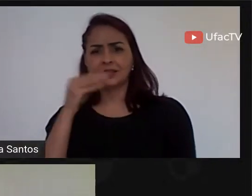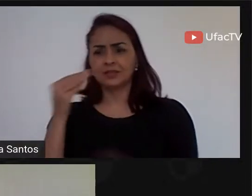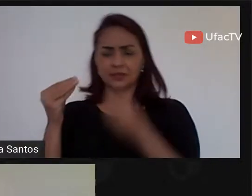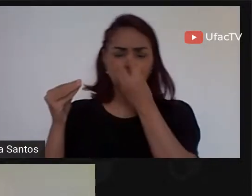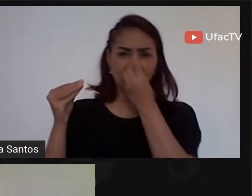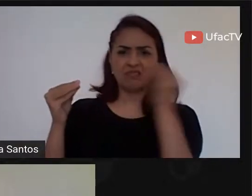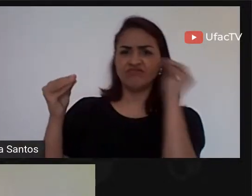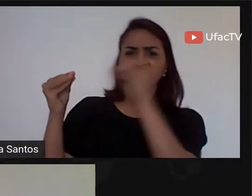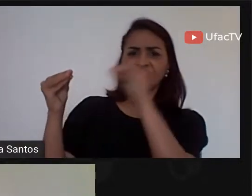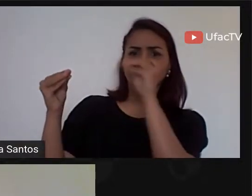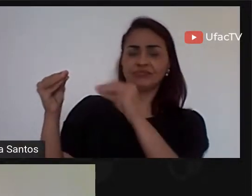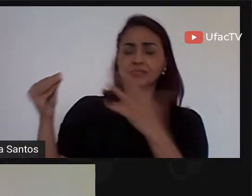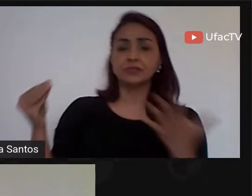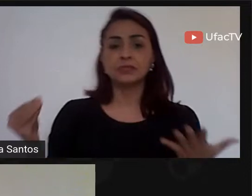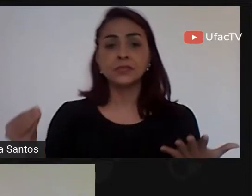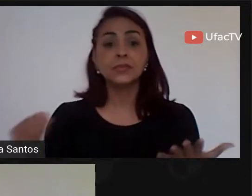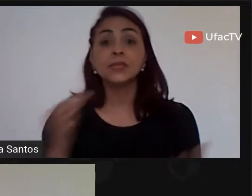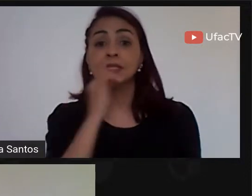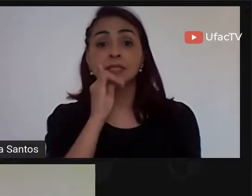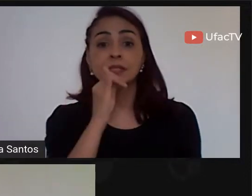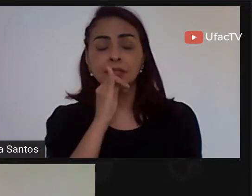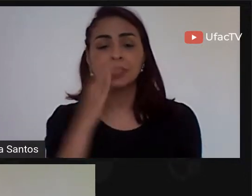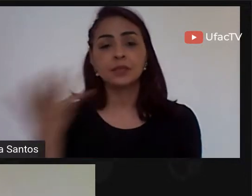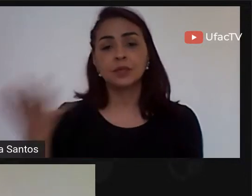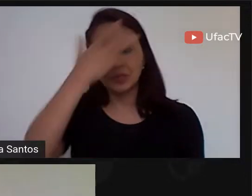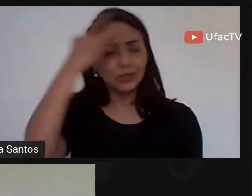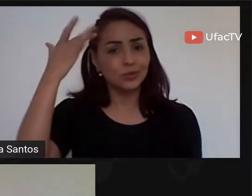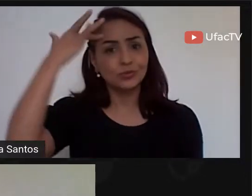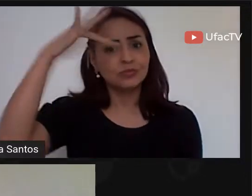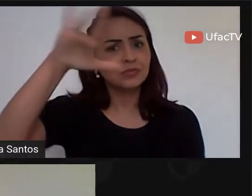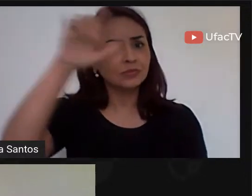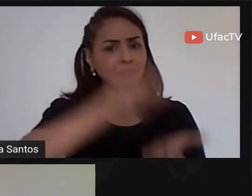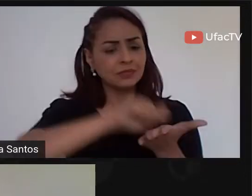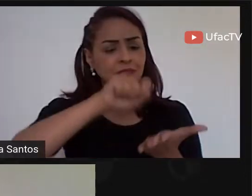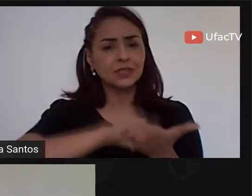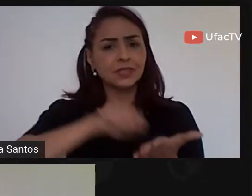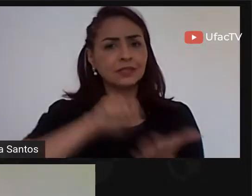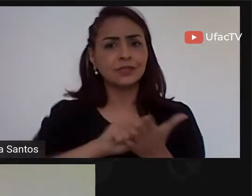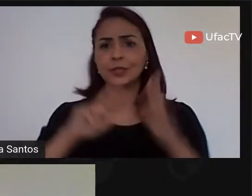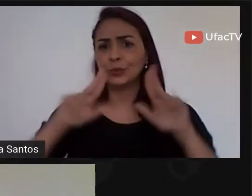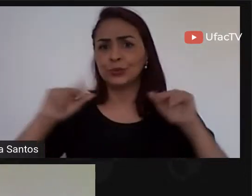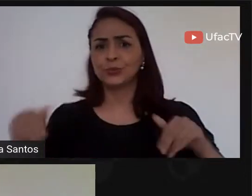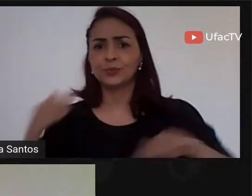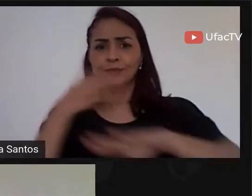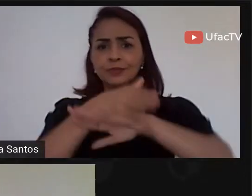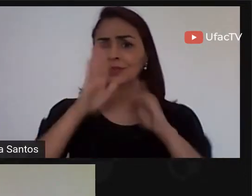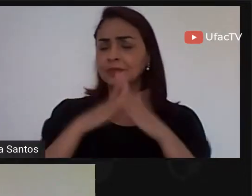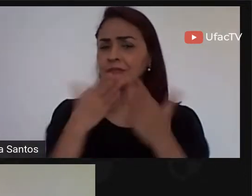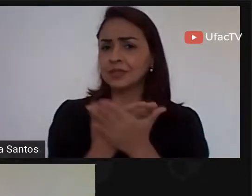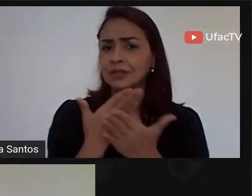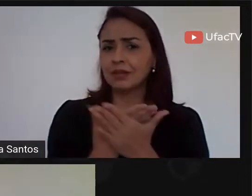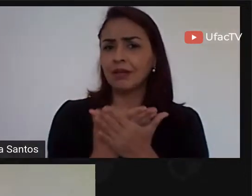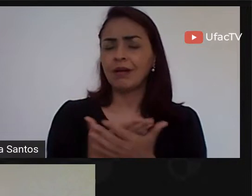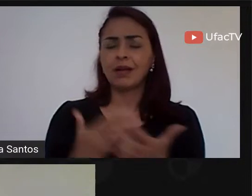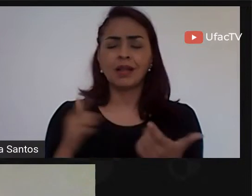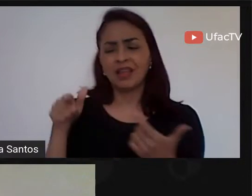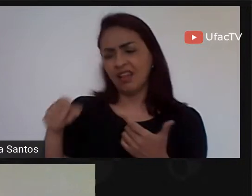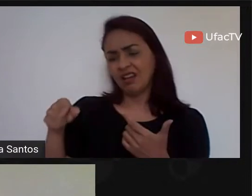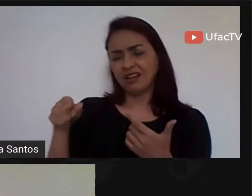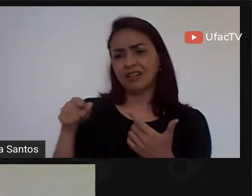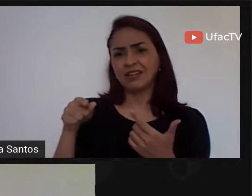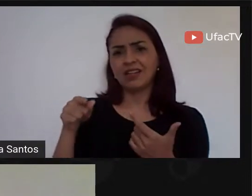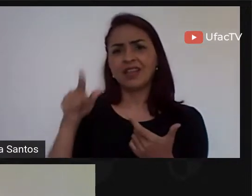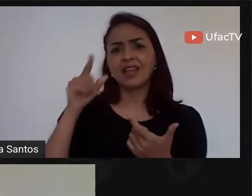quem não domina a escrita ou quem não é escolarizado, nós chamamos de letrado, sabemos que não,